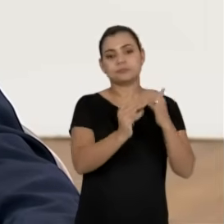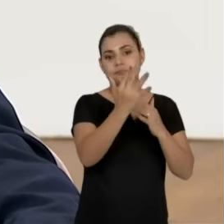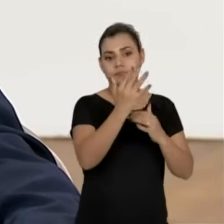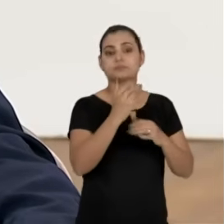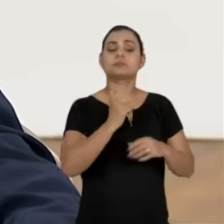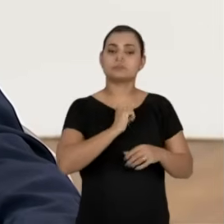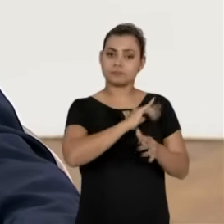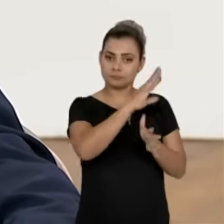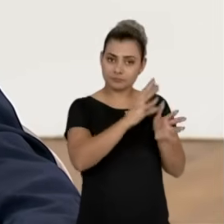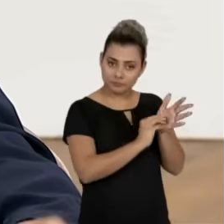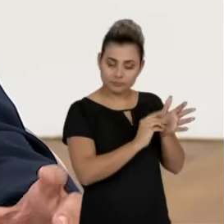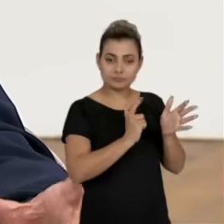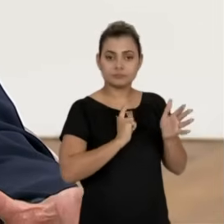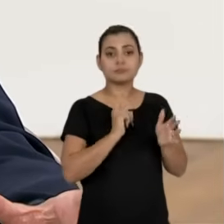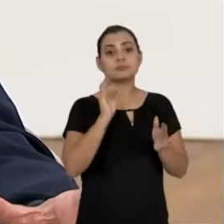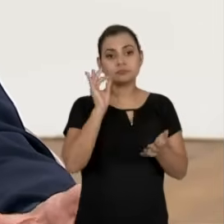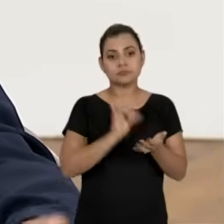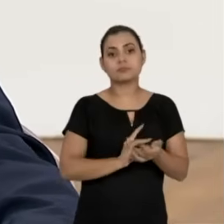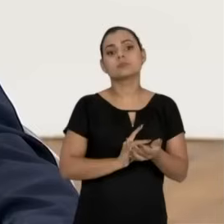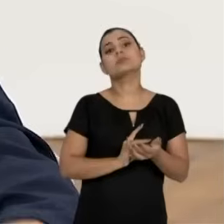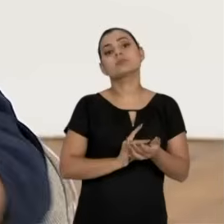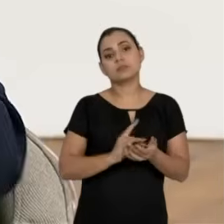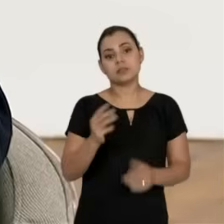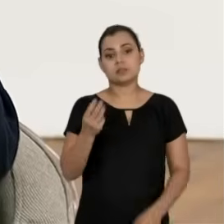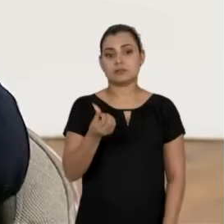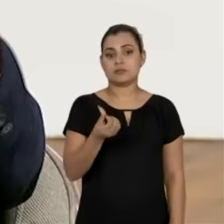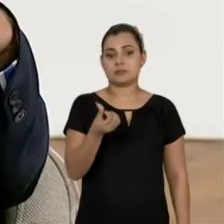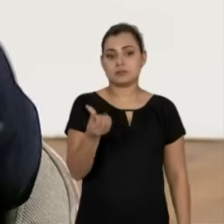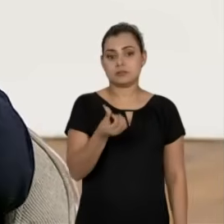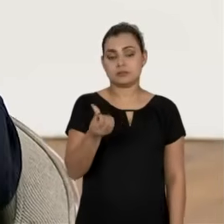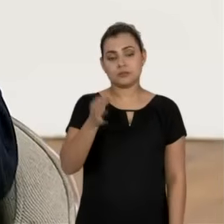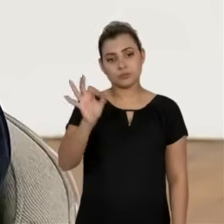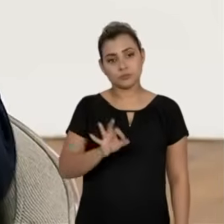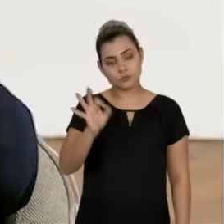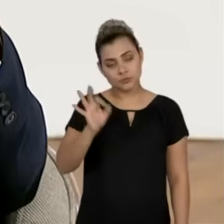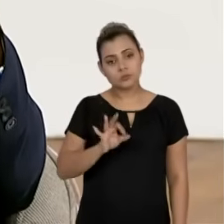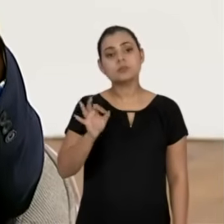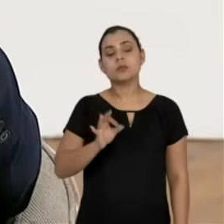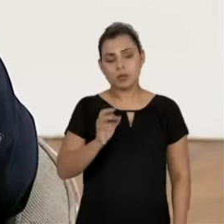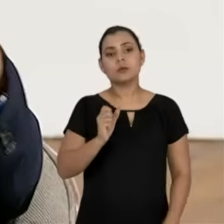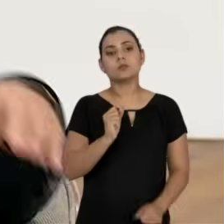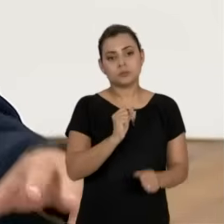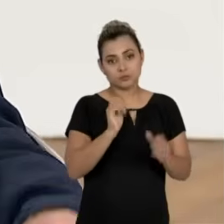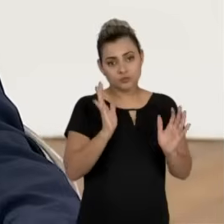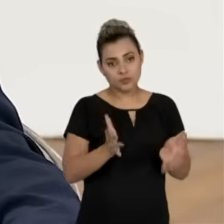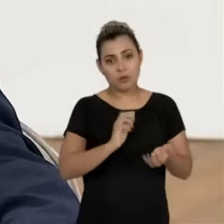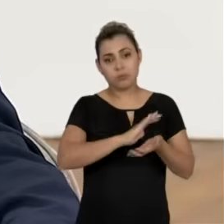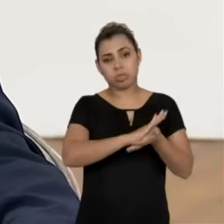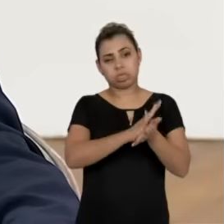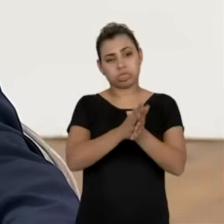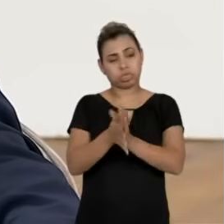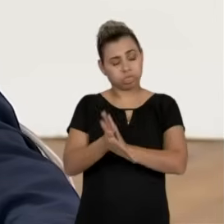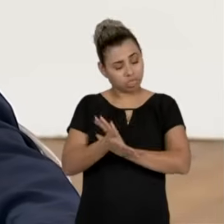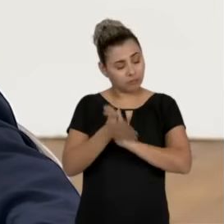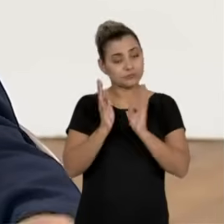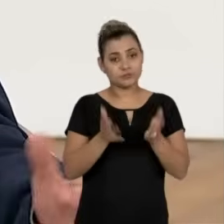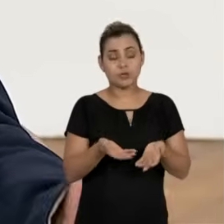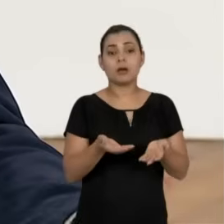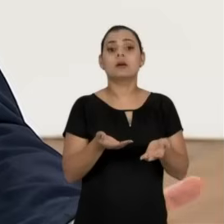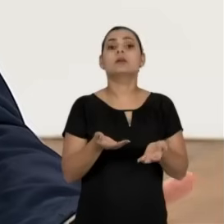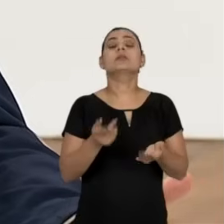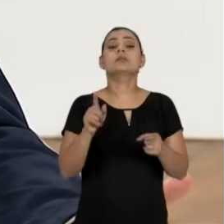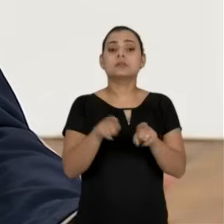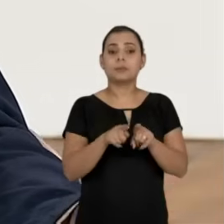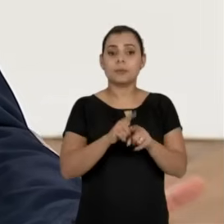quase 2/3 do desmatamento, 20% da Amazônia quase já foi desmatado. Desses 2/3 são